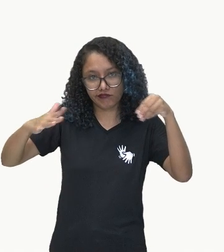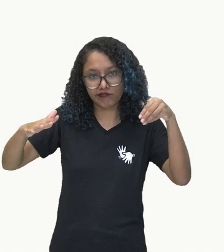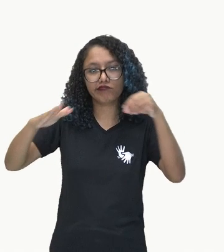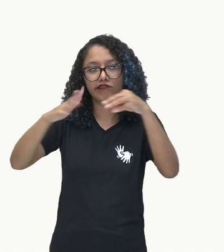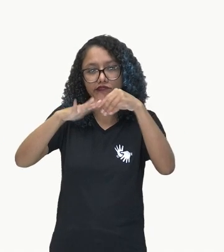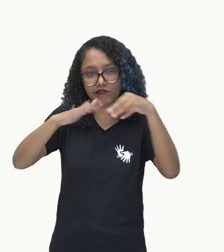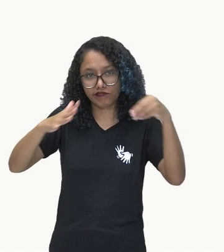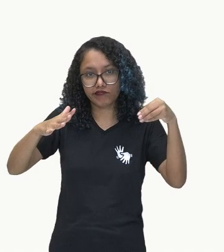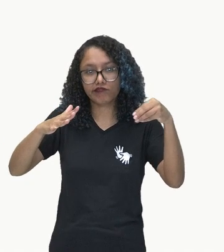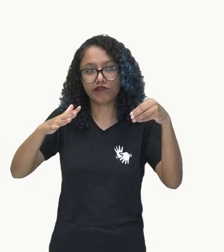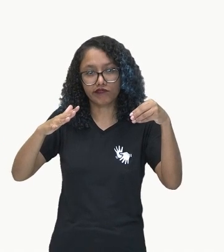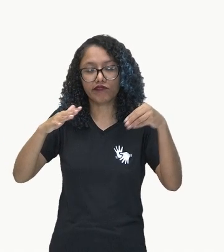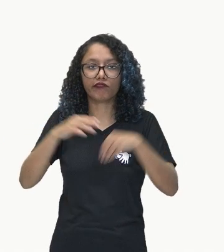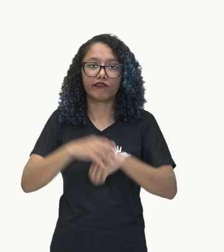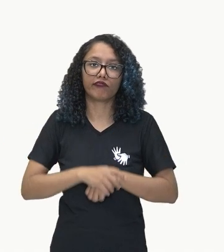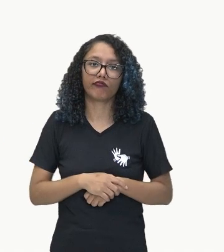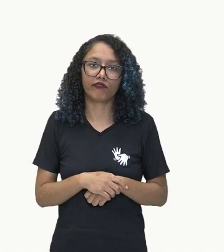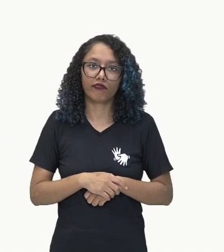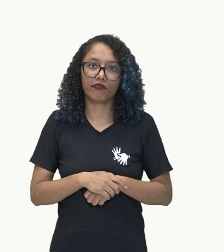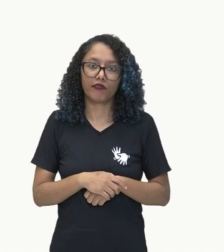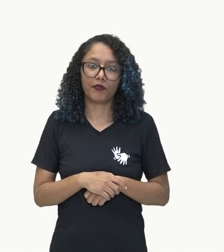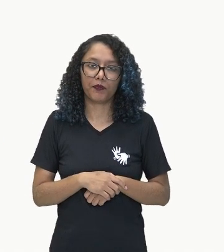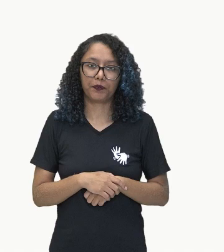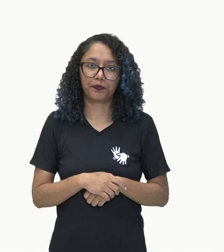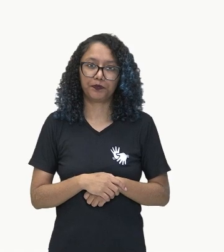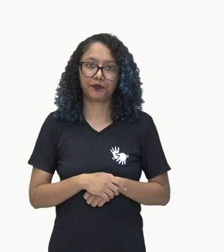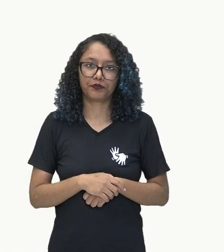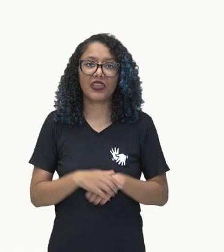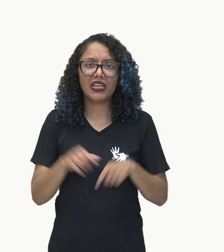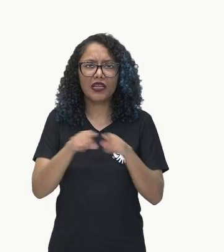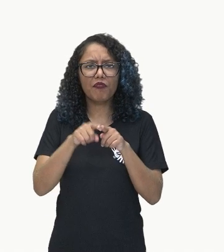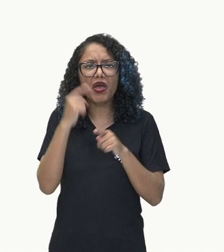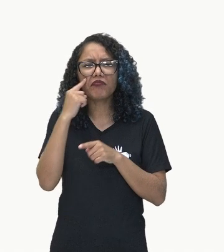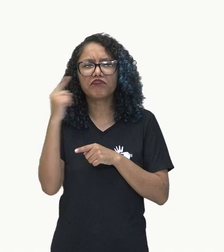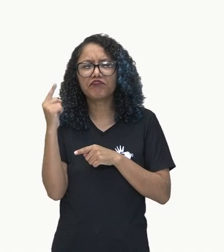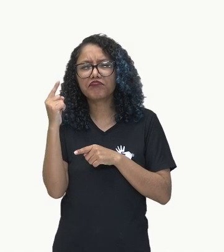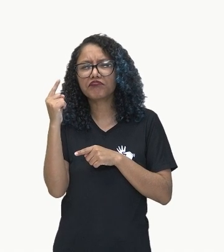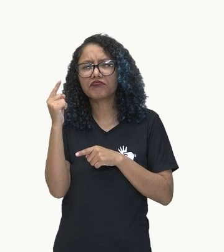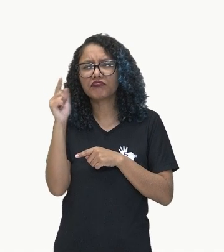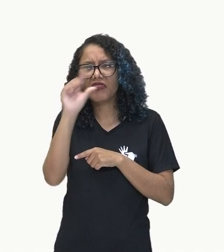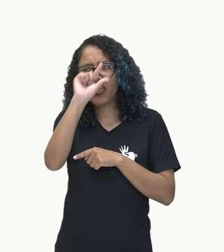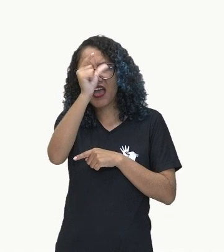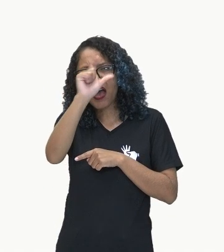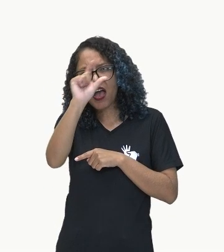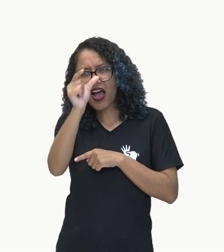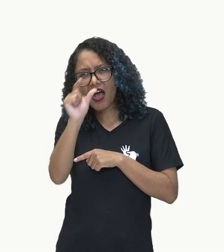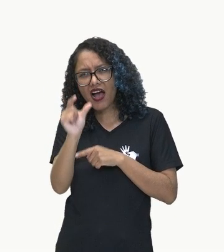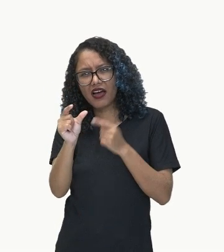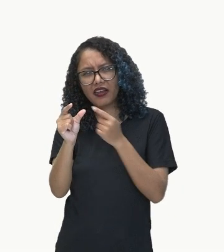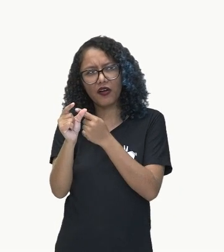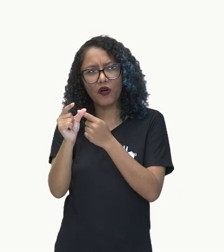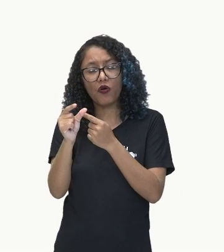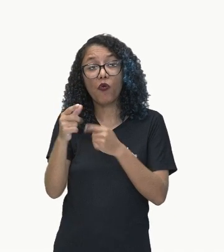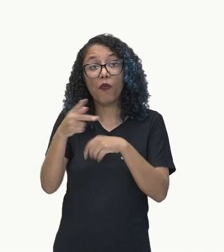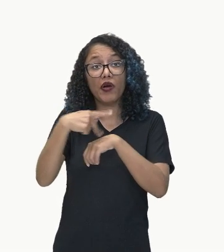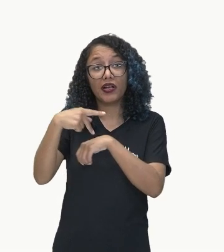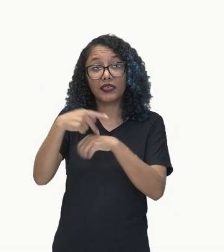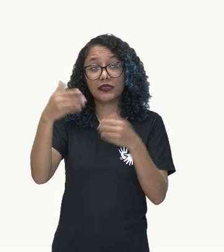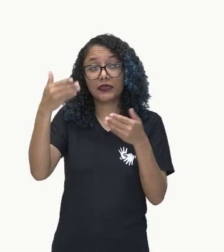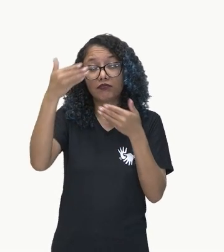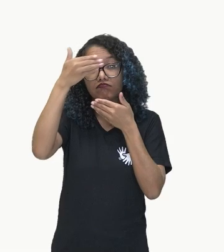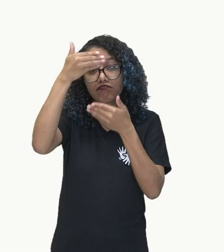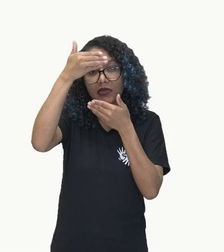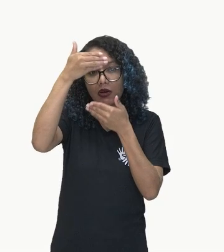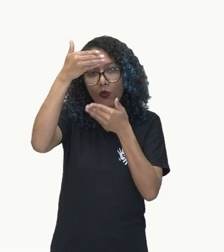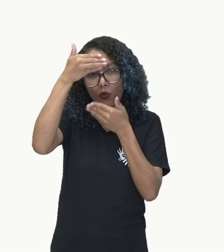só, esse estreito aqui, onde nós temos Marrocos, olha só Marrocos aqui, que é